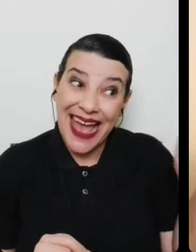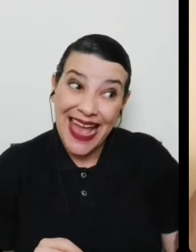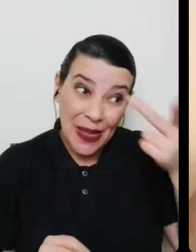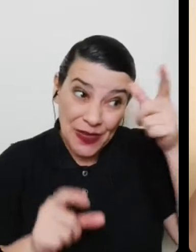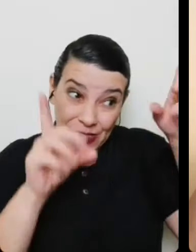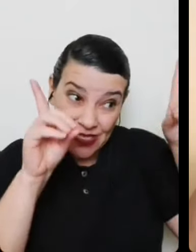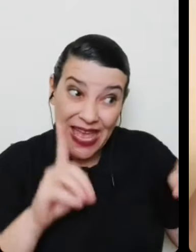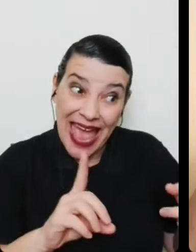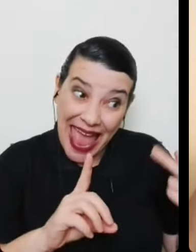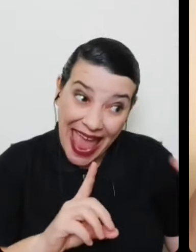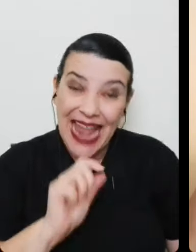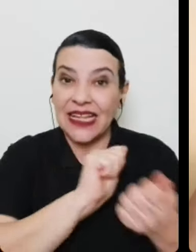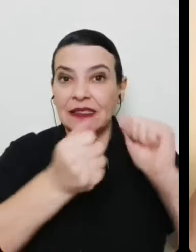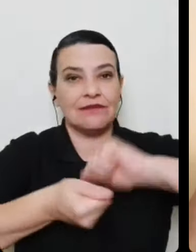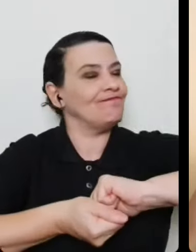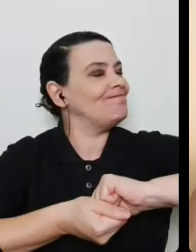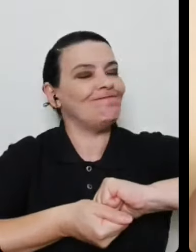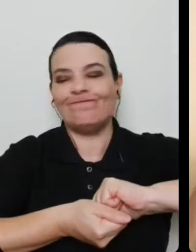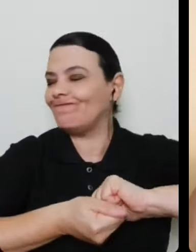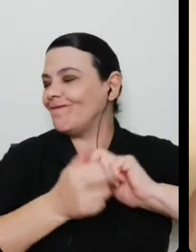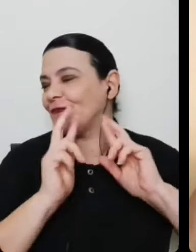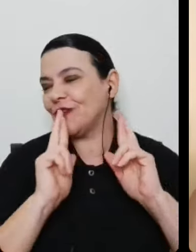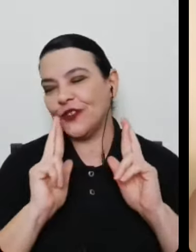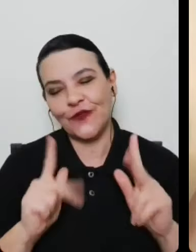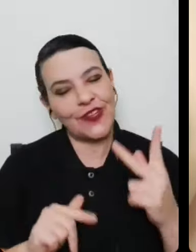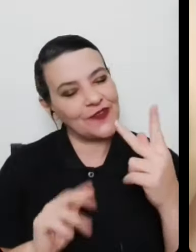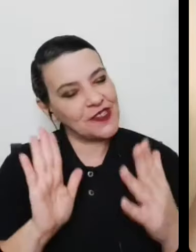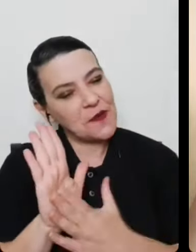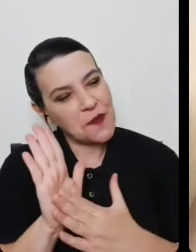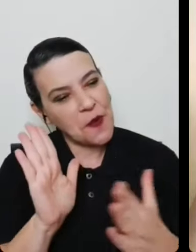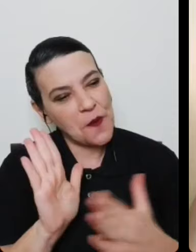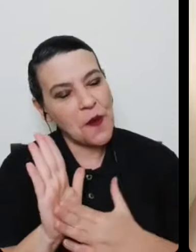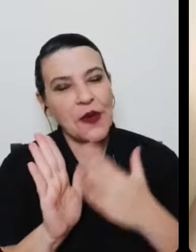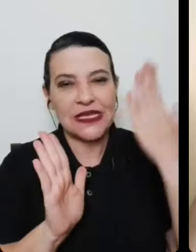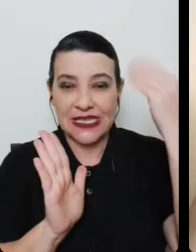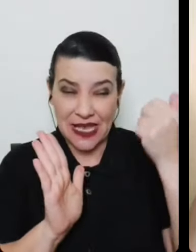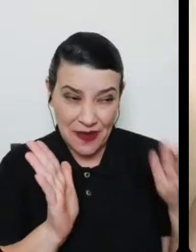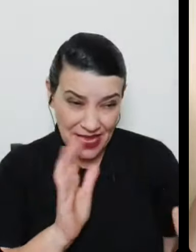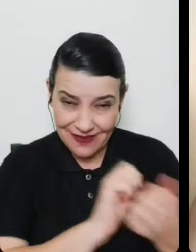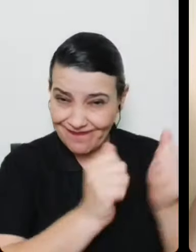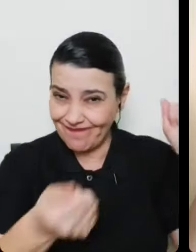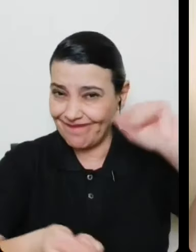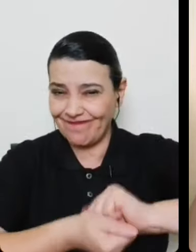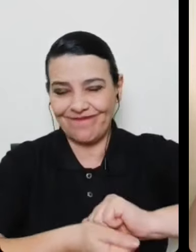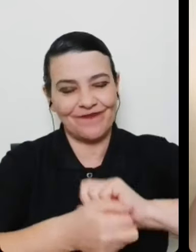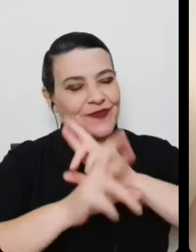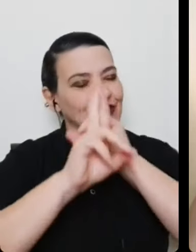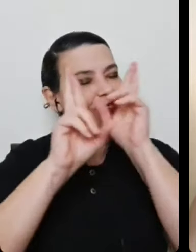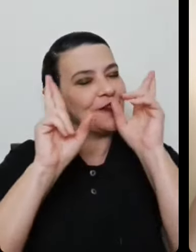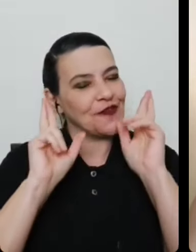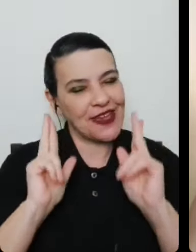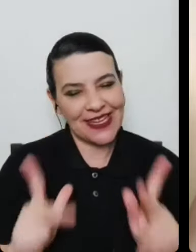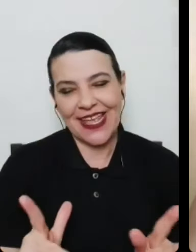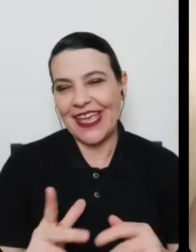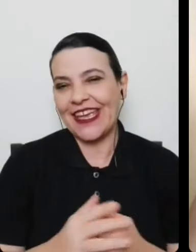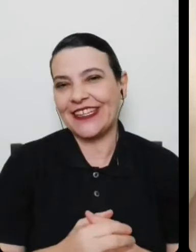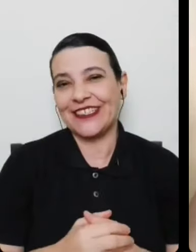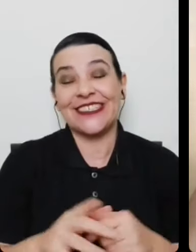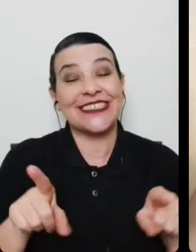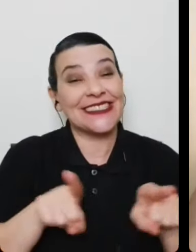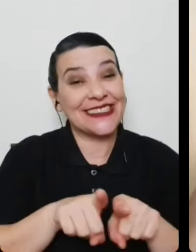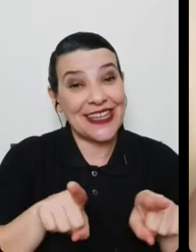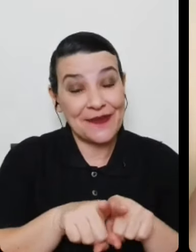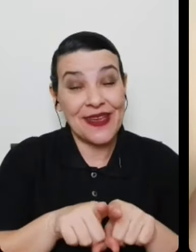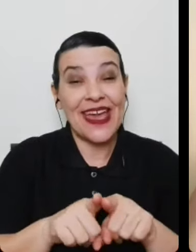se adequar ao que você propõe, ao que você tem, ao que você sabe, ao que você quer, ao que você permite.